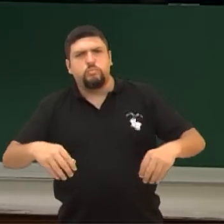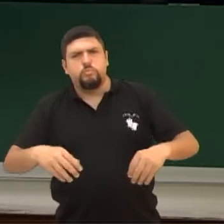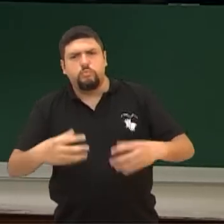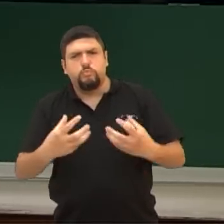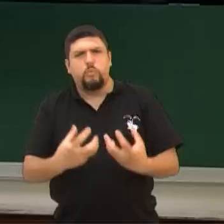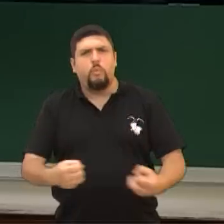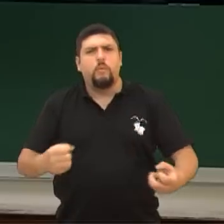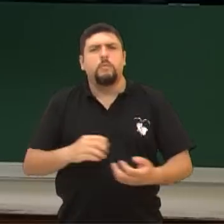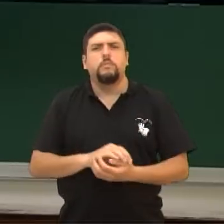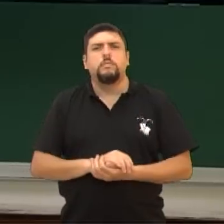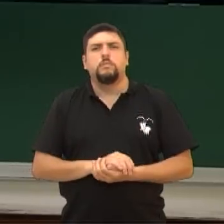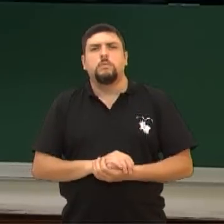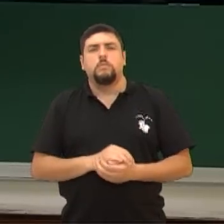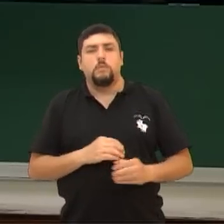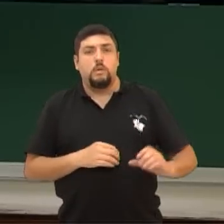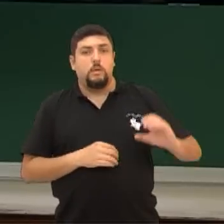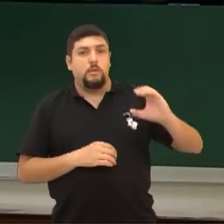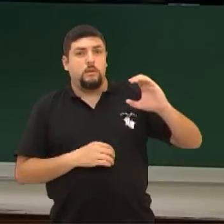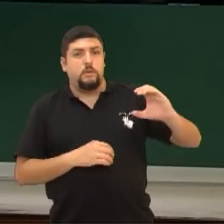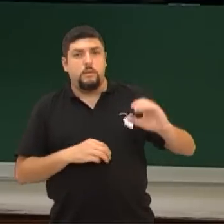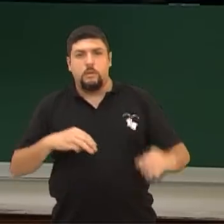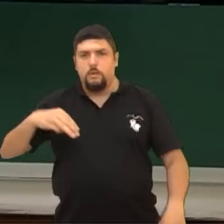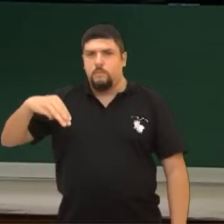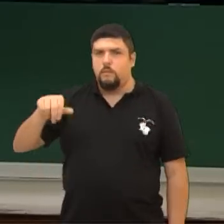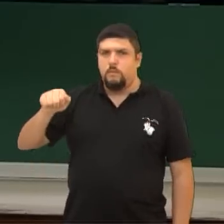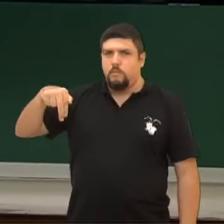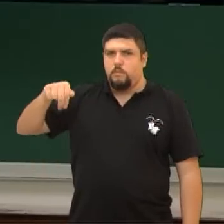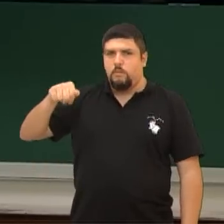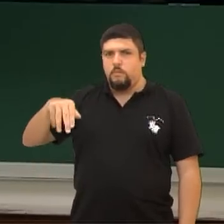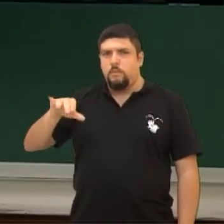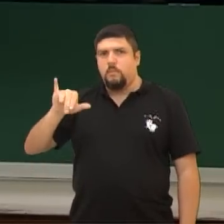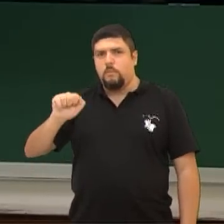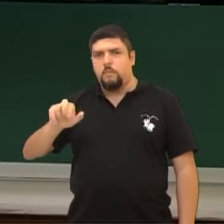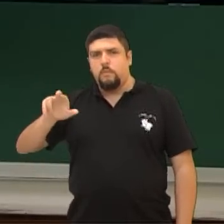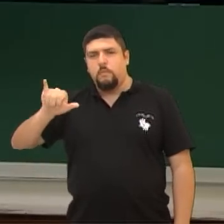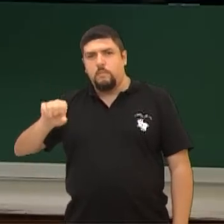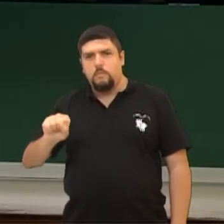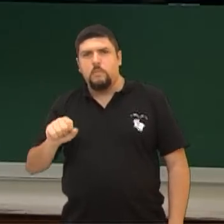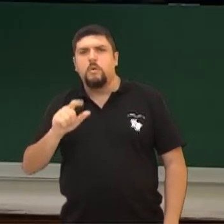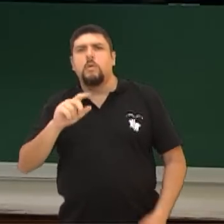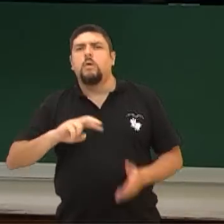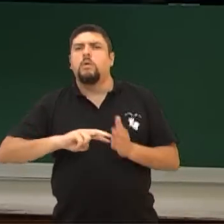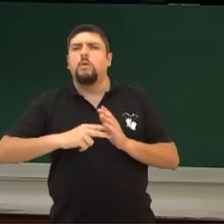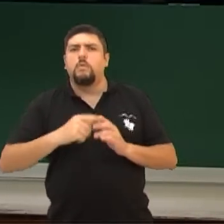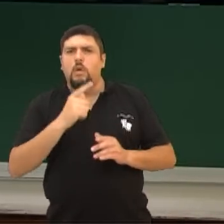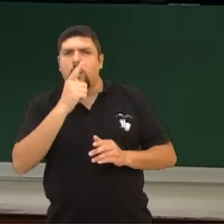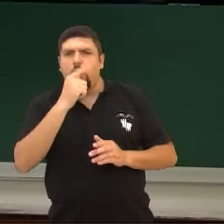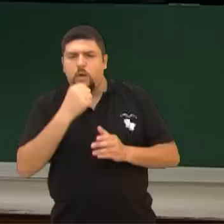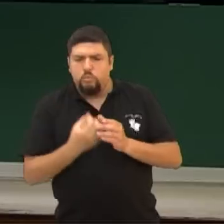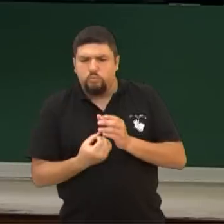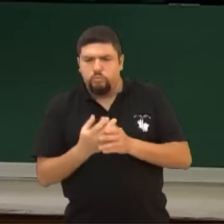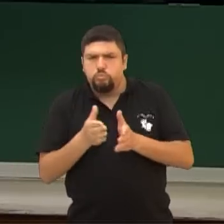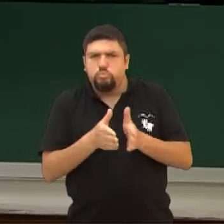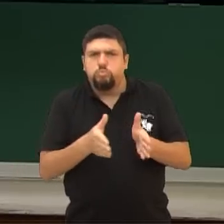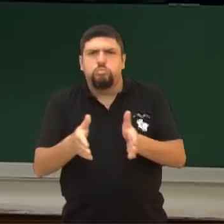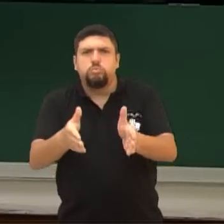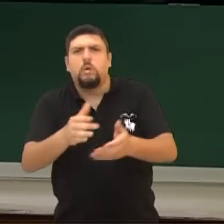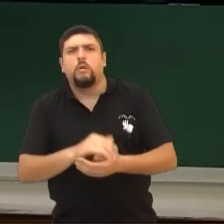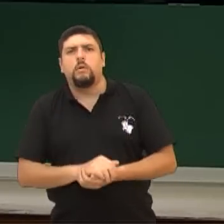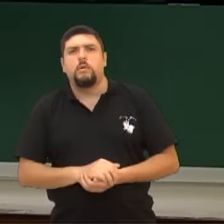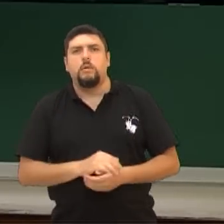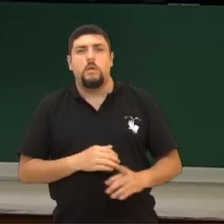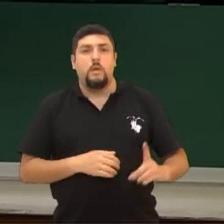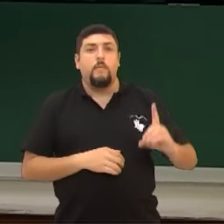Letra C. Mananciais são fontes de água? Letra D.